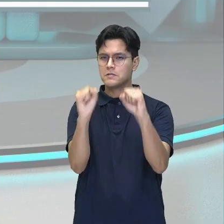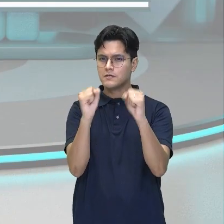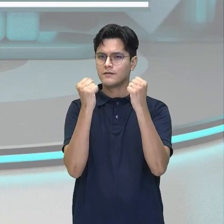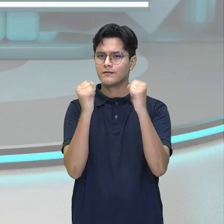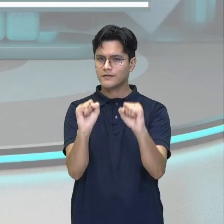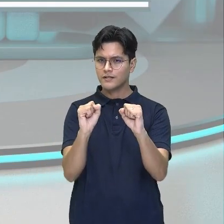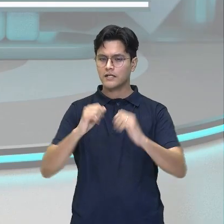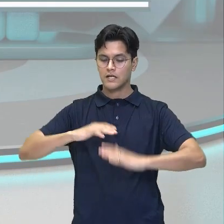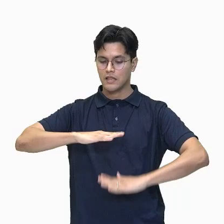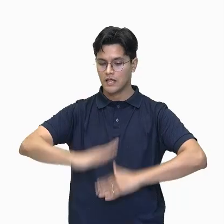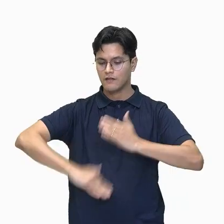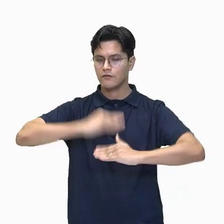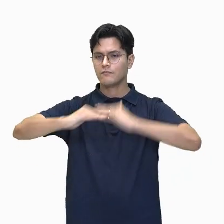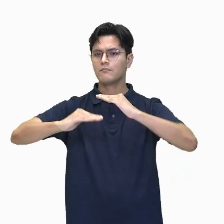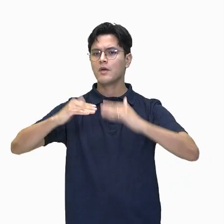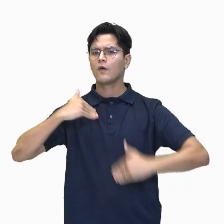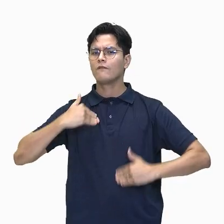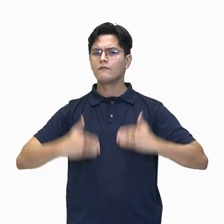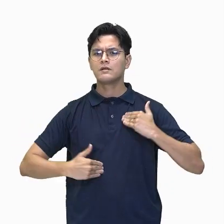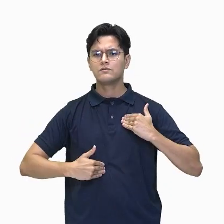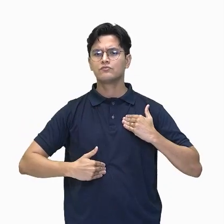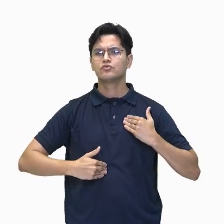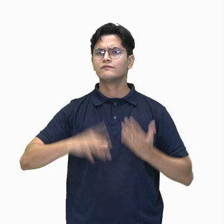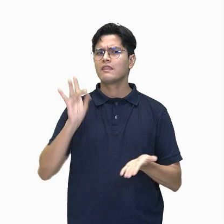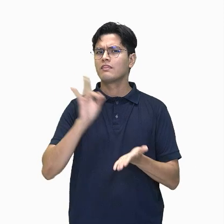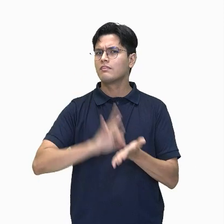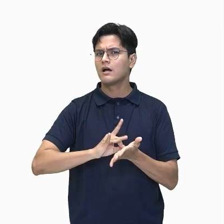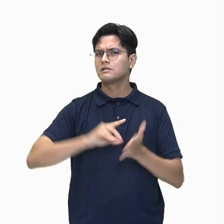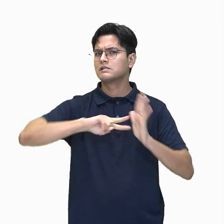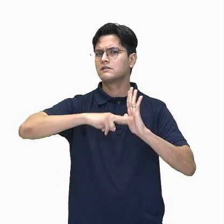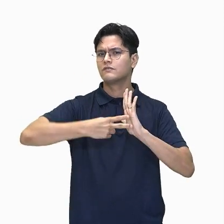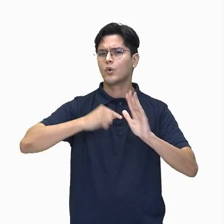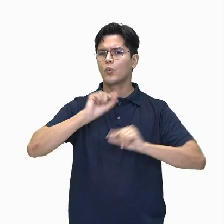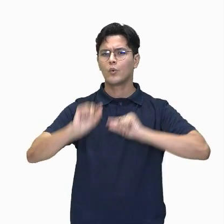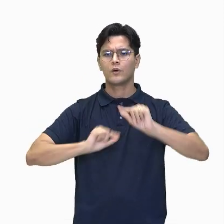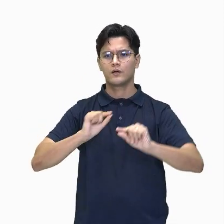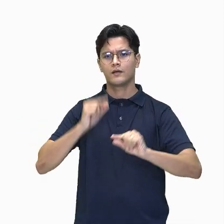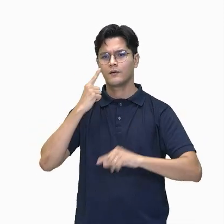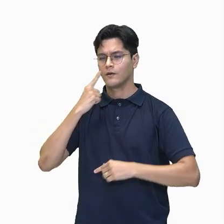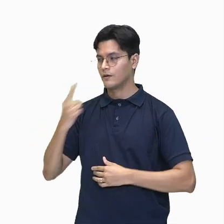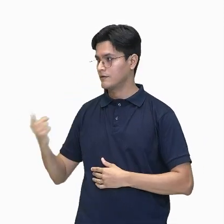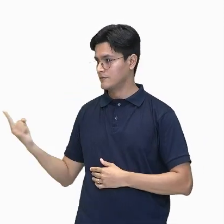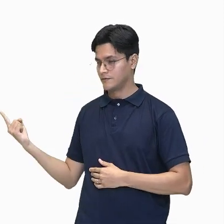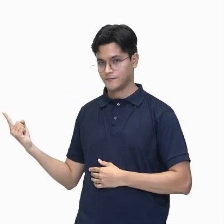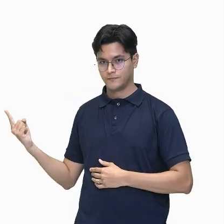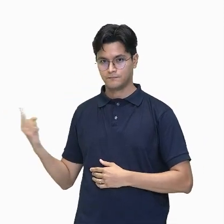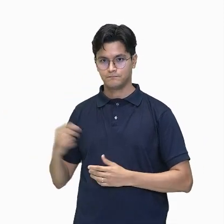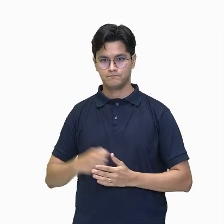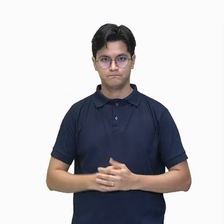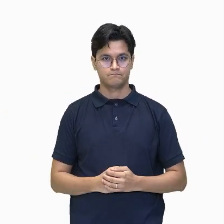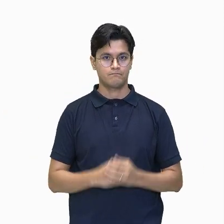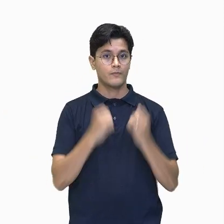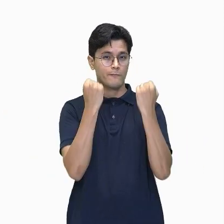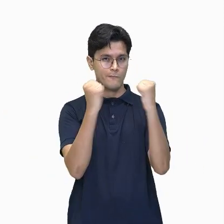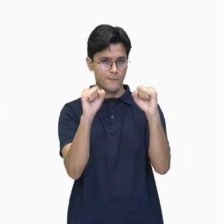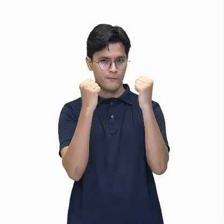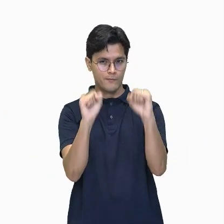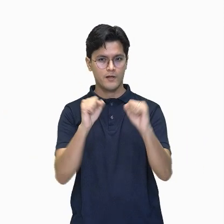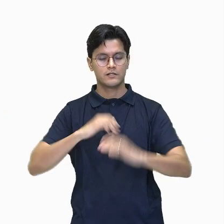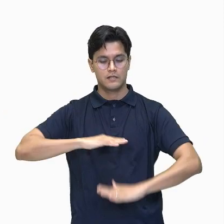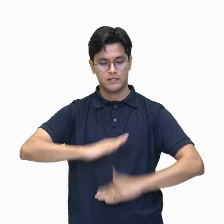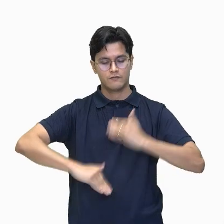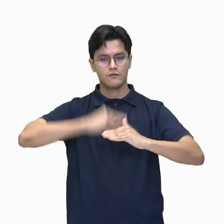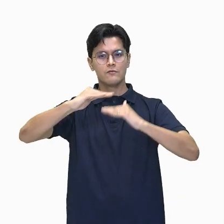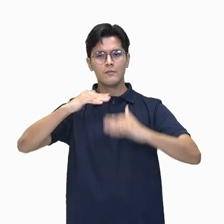físico é de fato? Vamos ver aqui na cartela. A ginástica de condicionamento físico vai ser